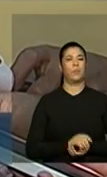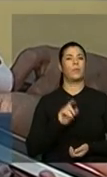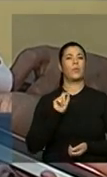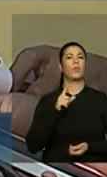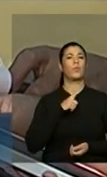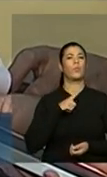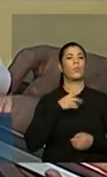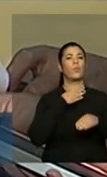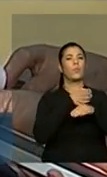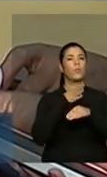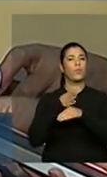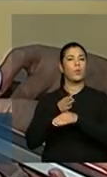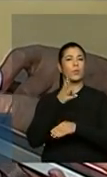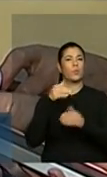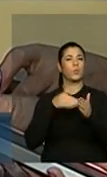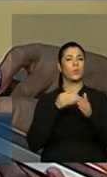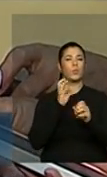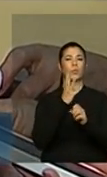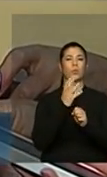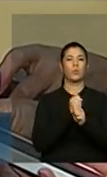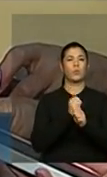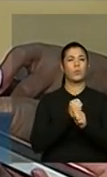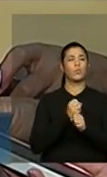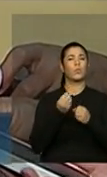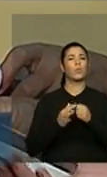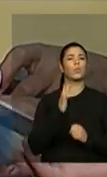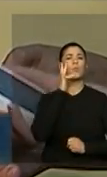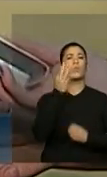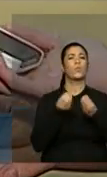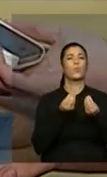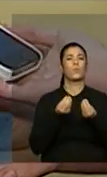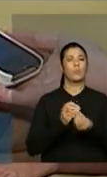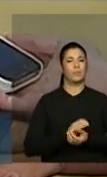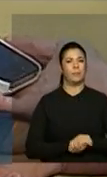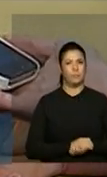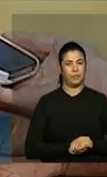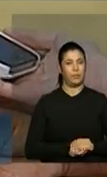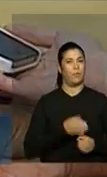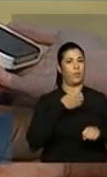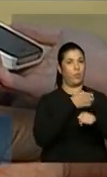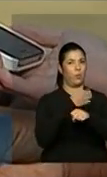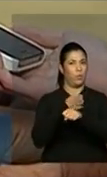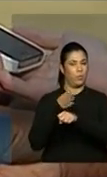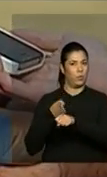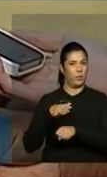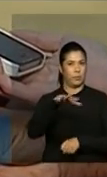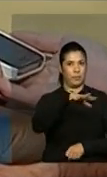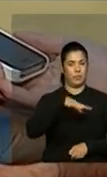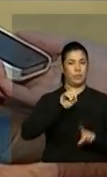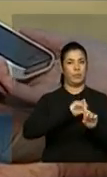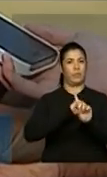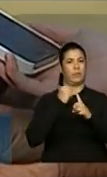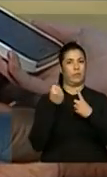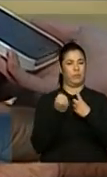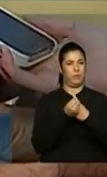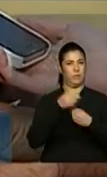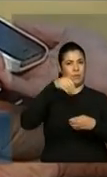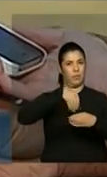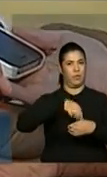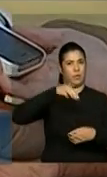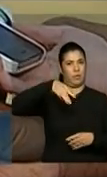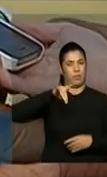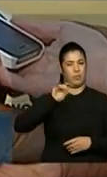nesses últimos 4 anos e a previsão daqui para frente? Bom, o investimento na área social... Só do